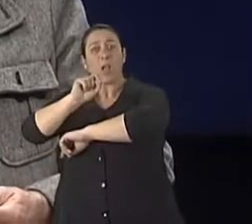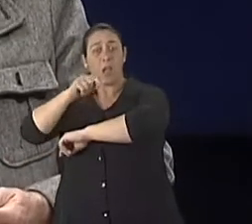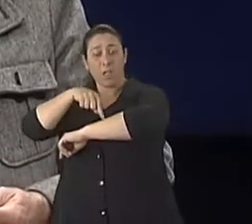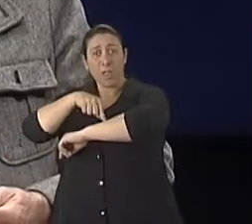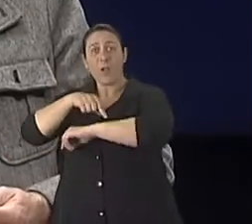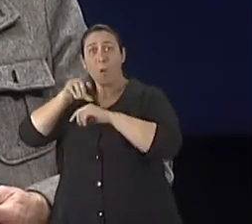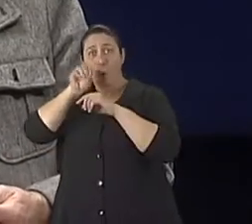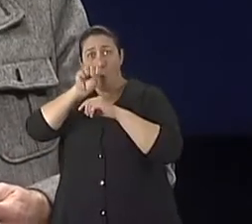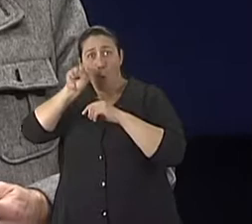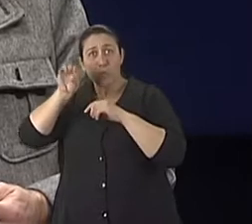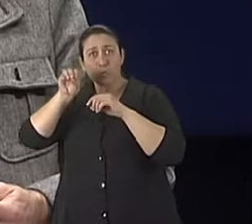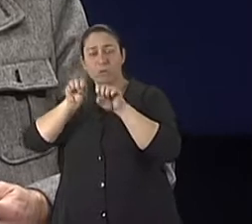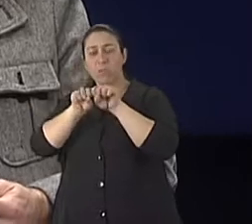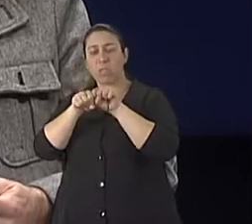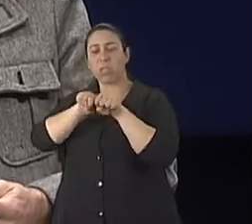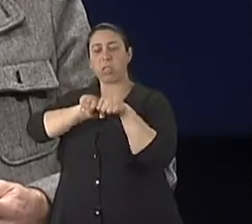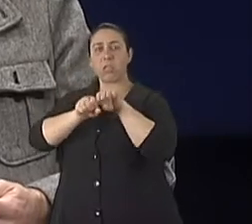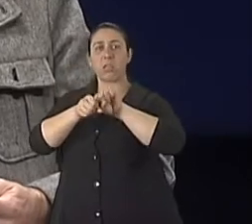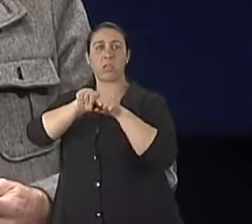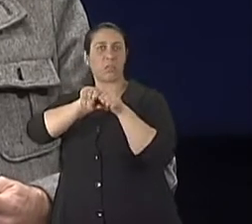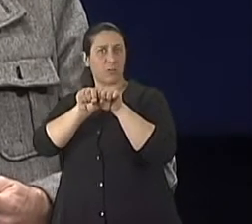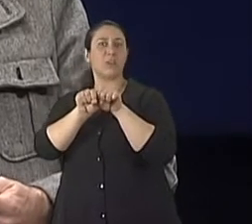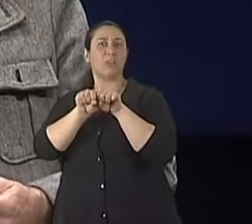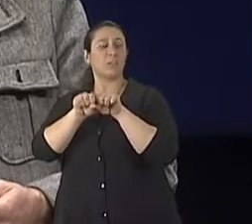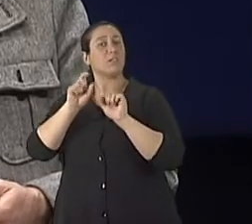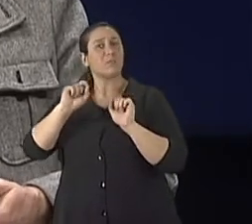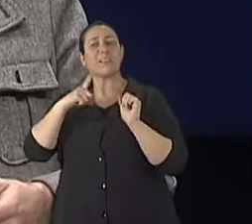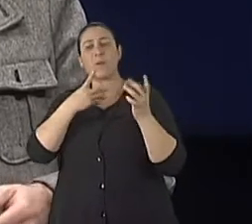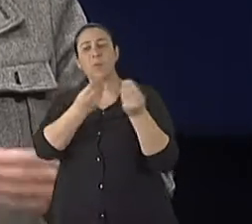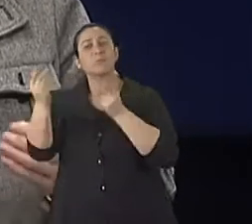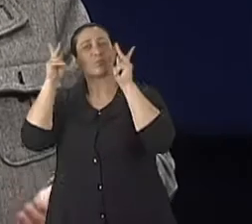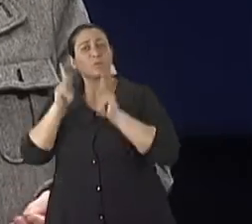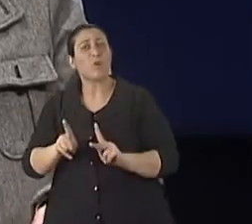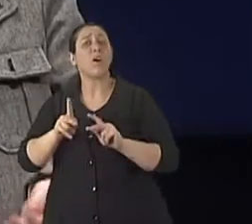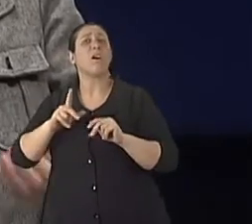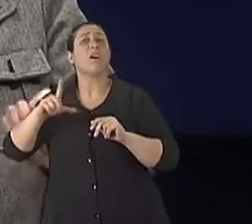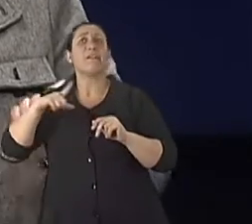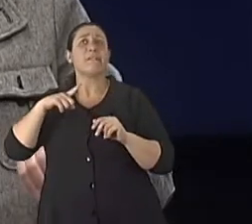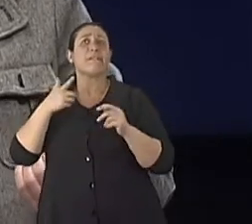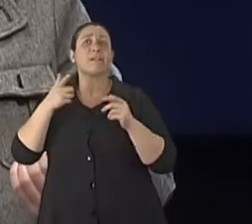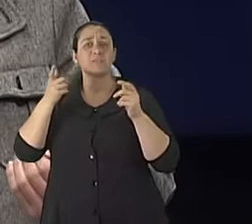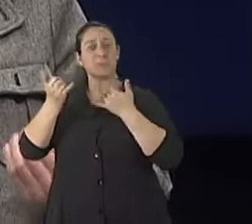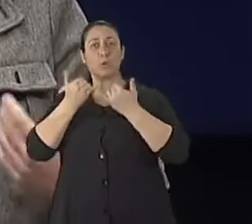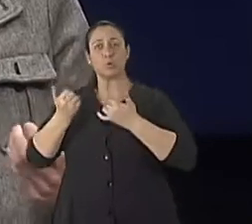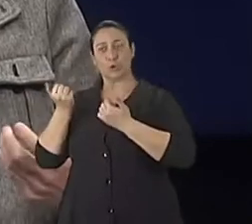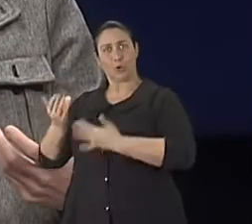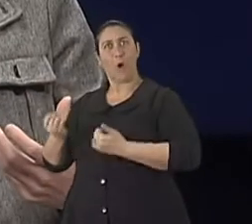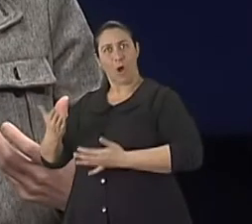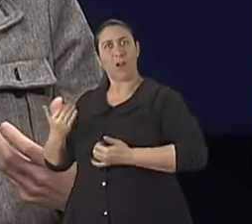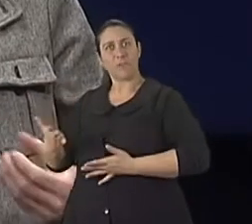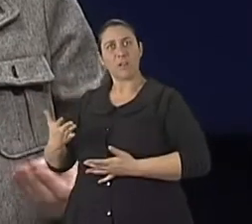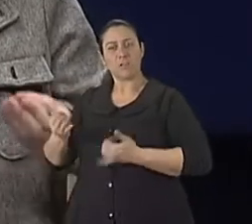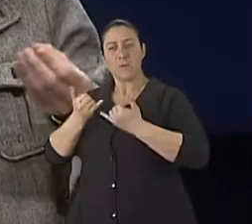sobrecarrega o disco intervertebral que é um disco já desidratado que não tem mesmo digamos a capacidade de uma pessoa jovem de receber aquele